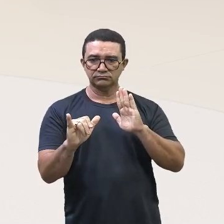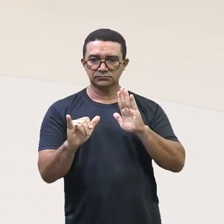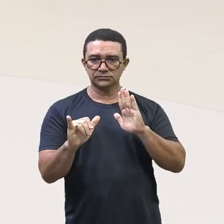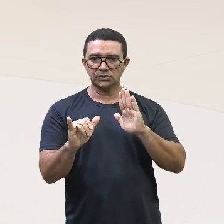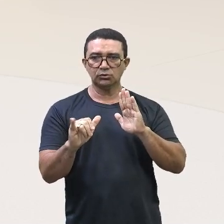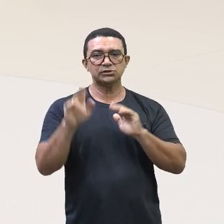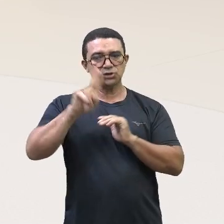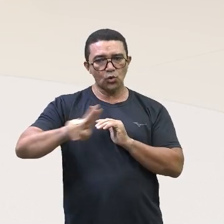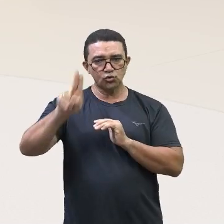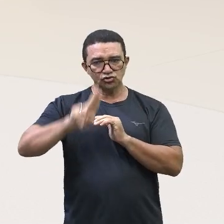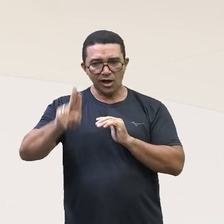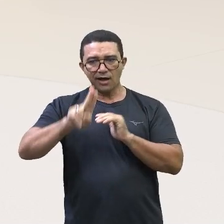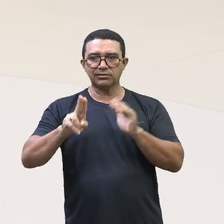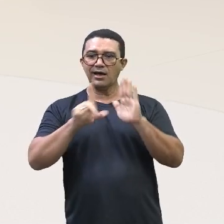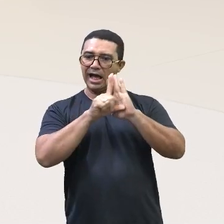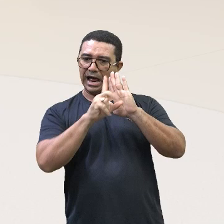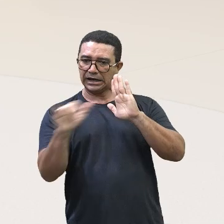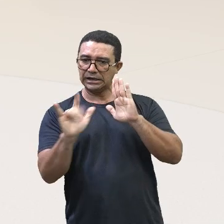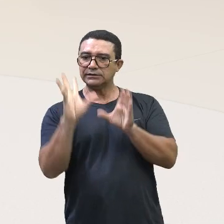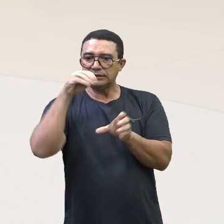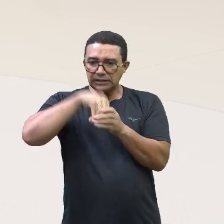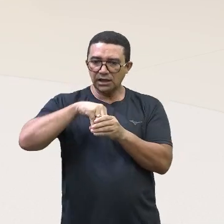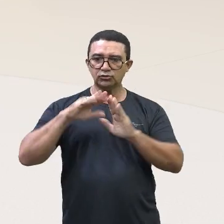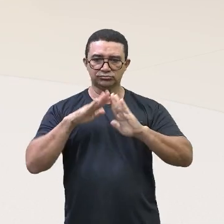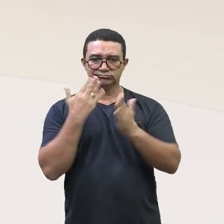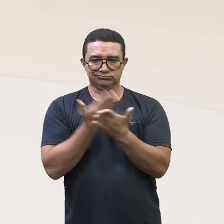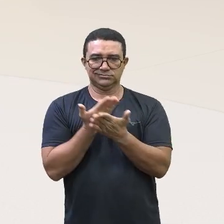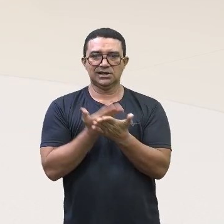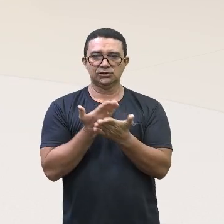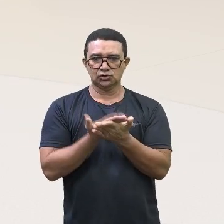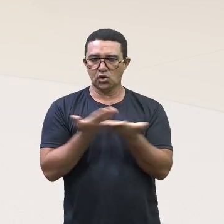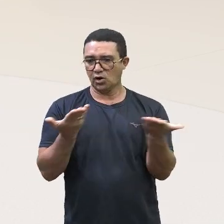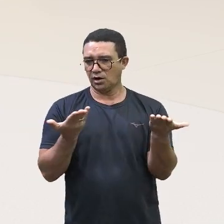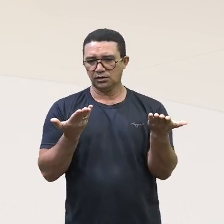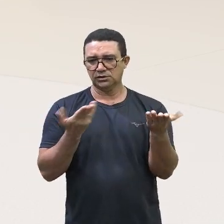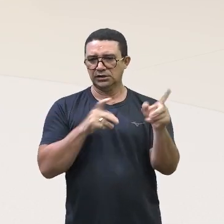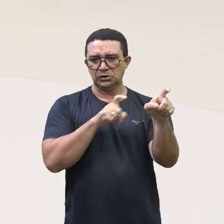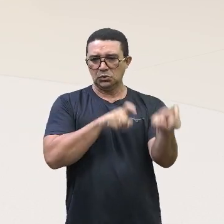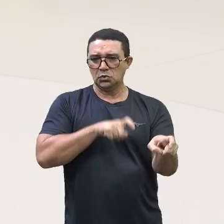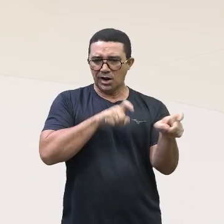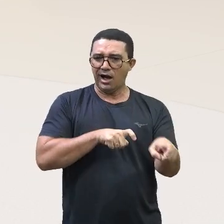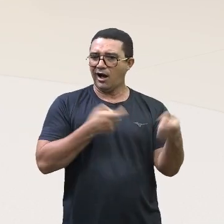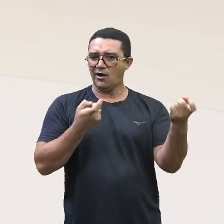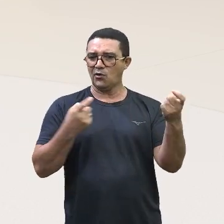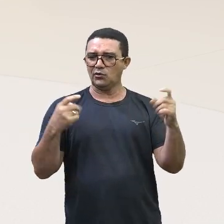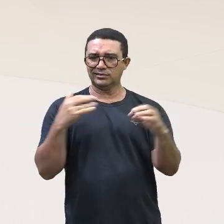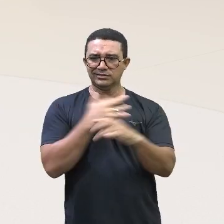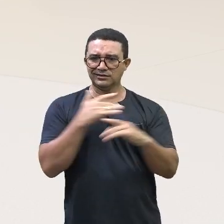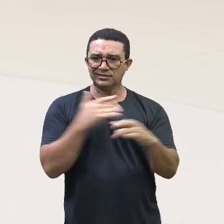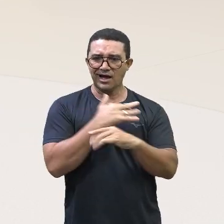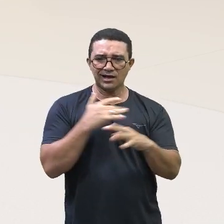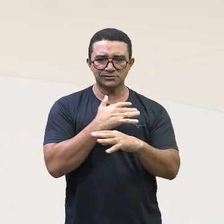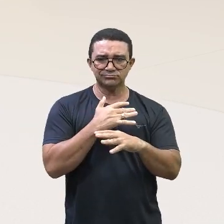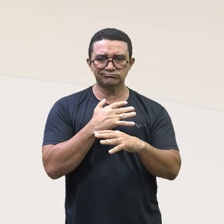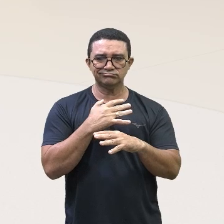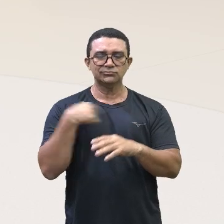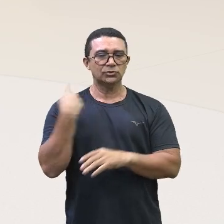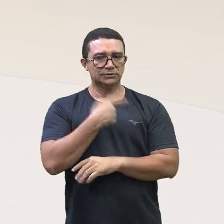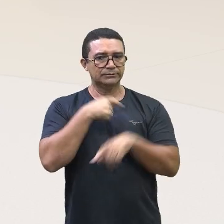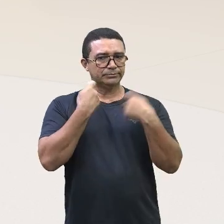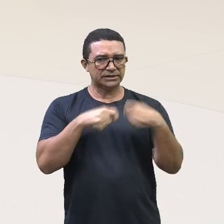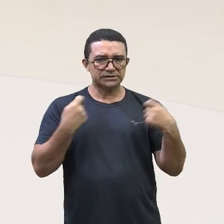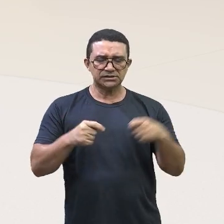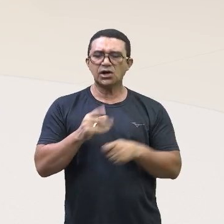sejam aplicadas na escola como um todo, seja na zona rural, na zona urbana. Nós temos que ter